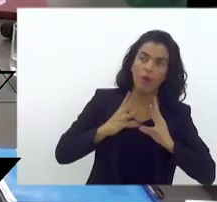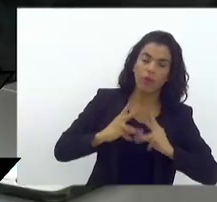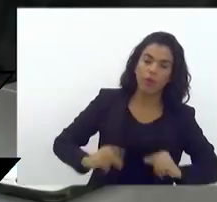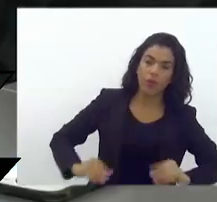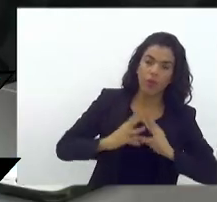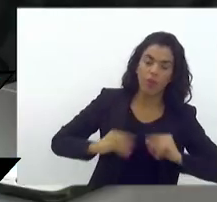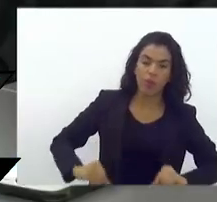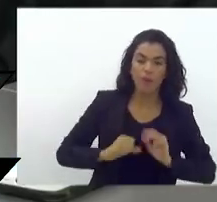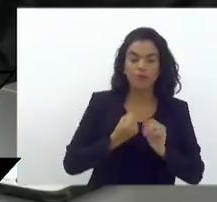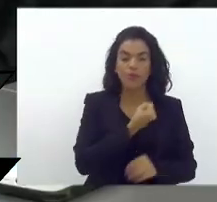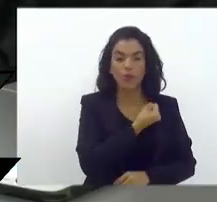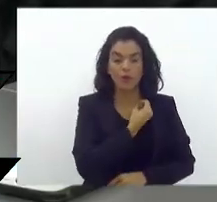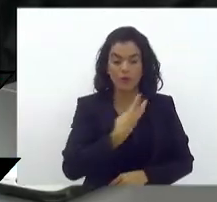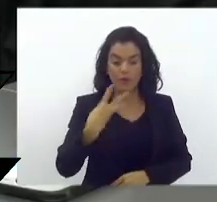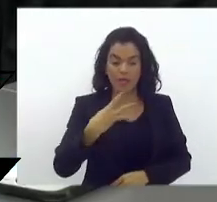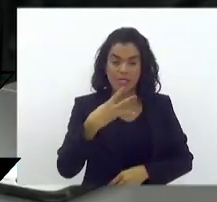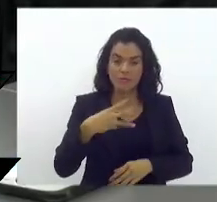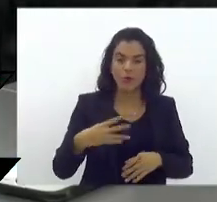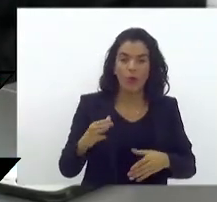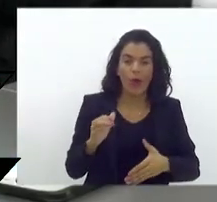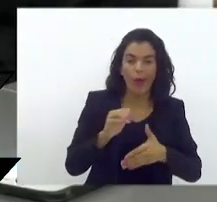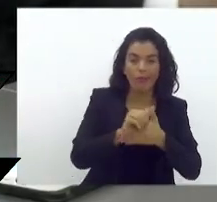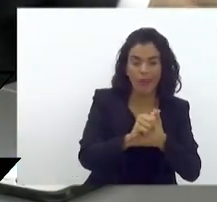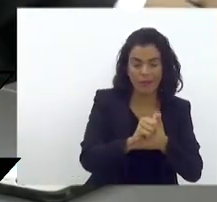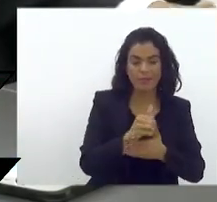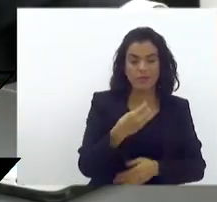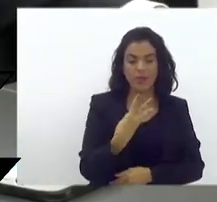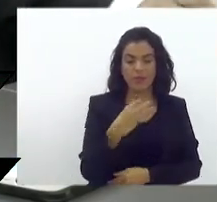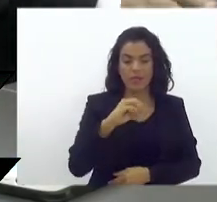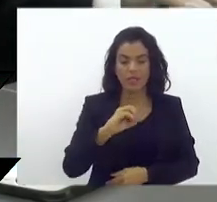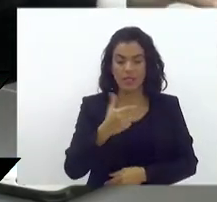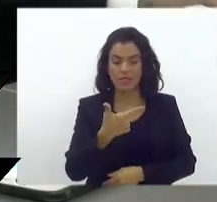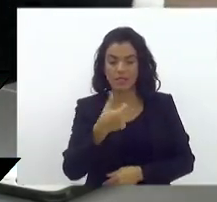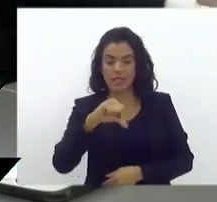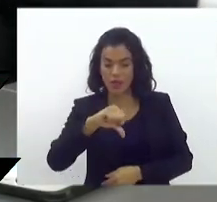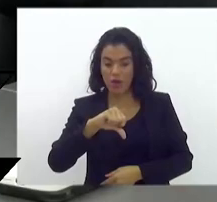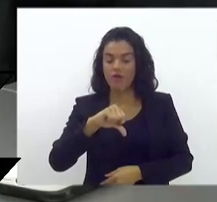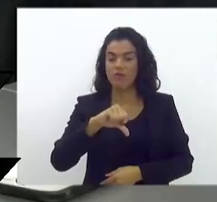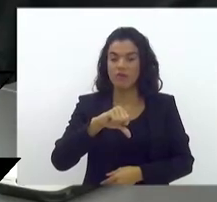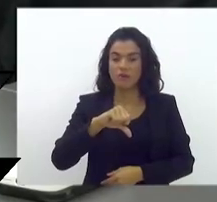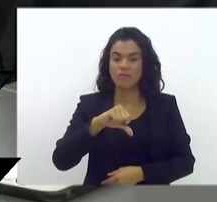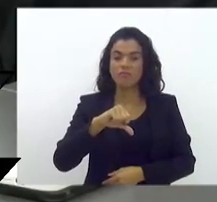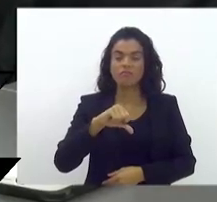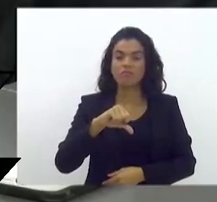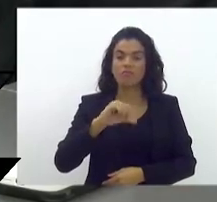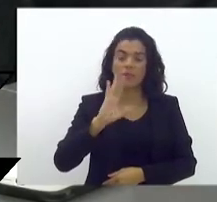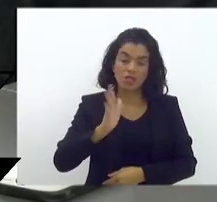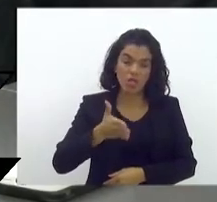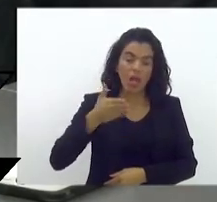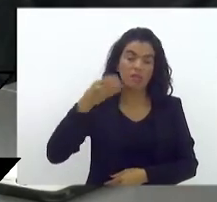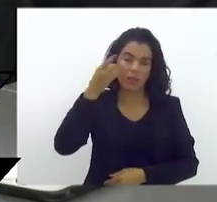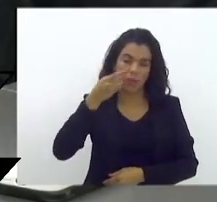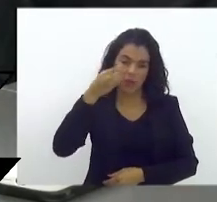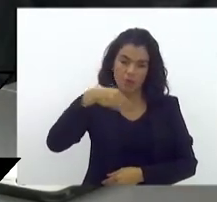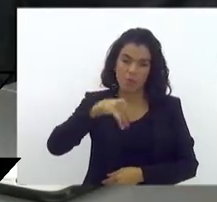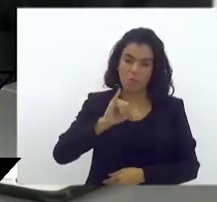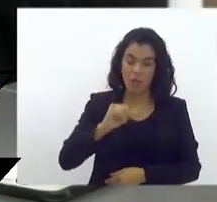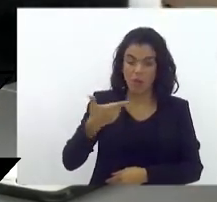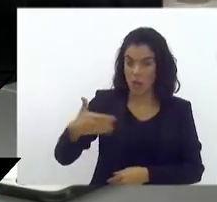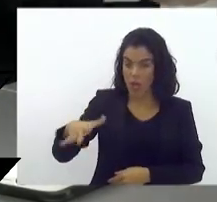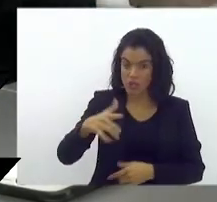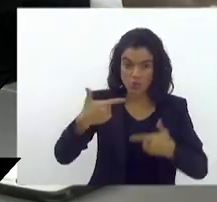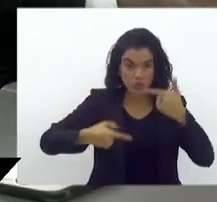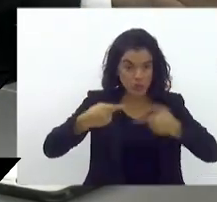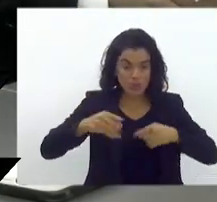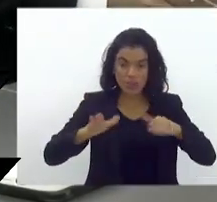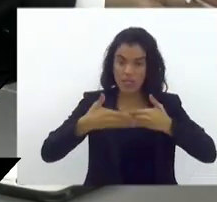3, que é a anexação ao projeto 3019, após a fala do deputado Mink, não havendo quem queira discutir,